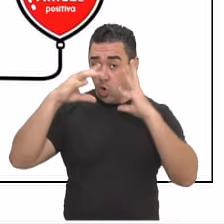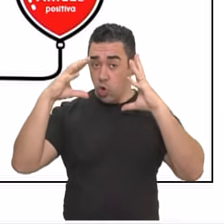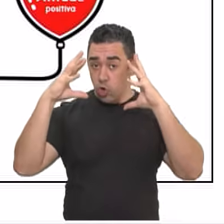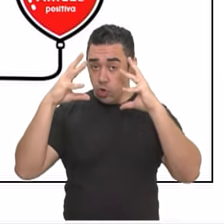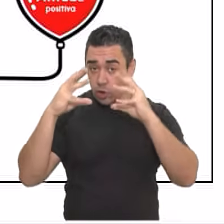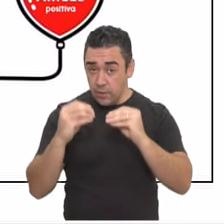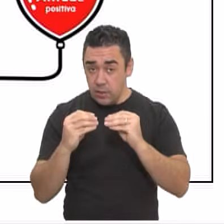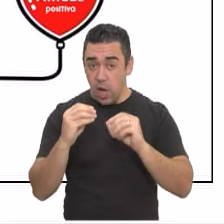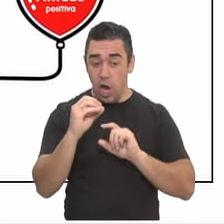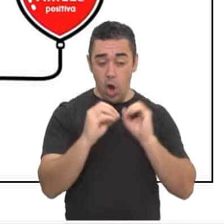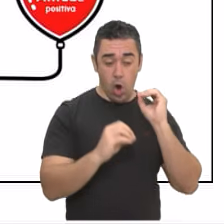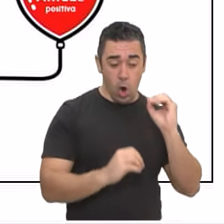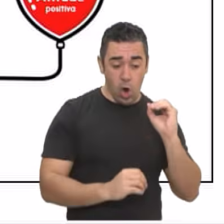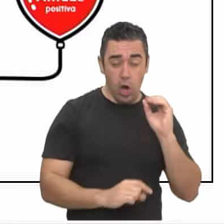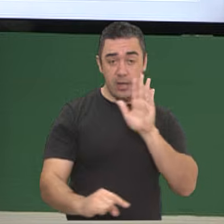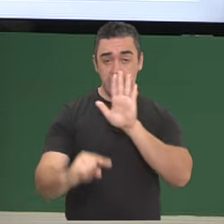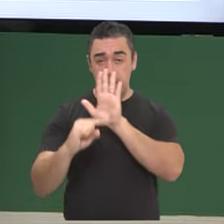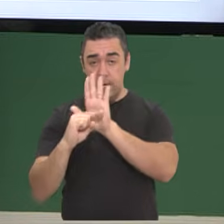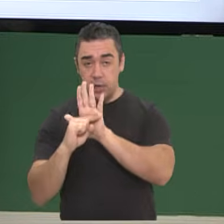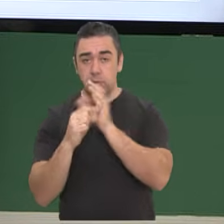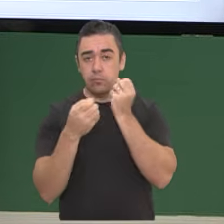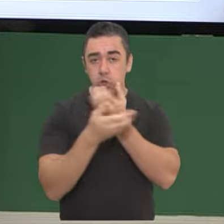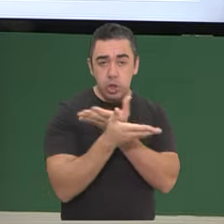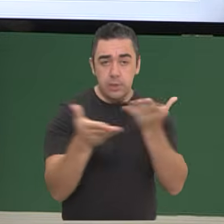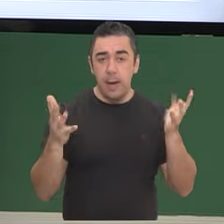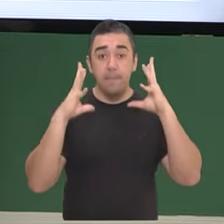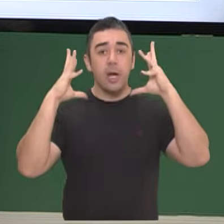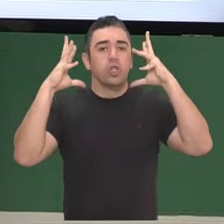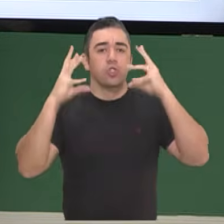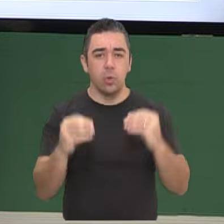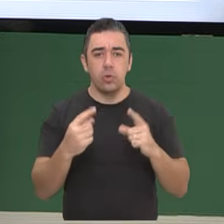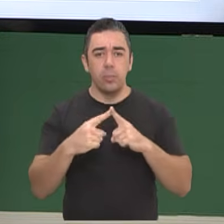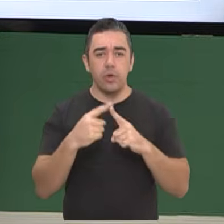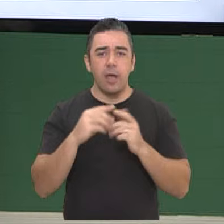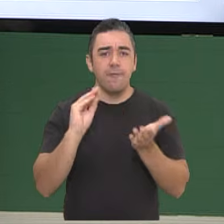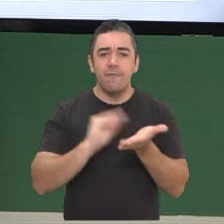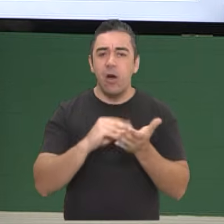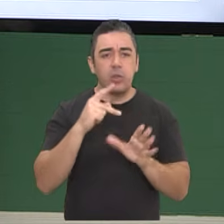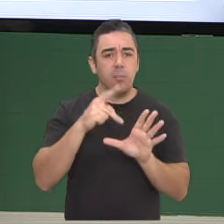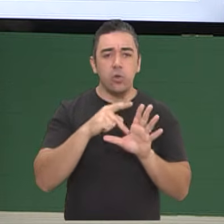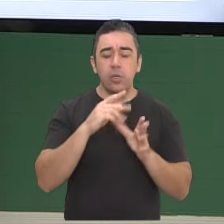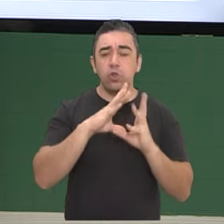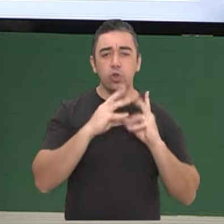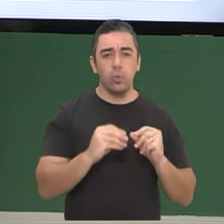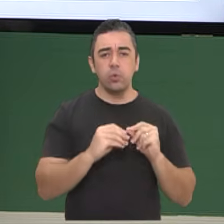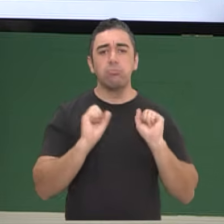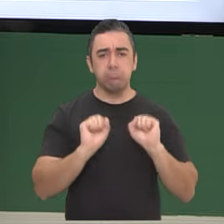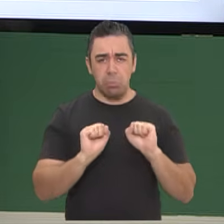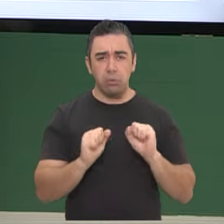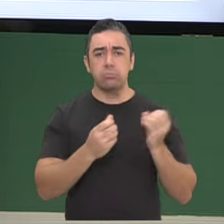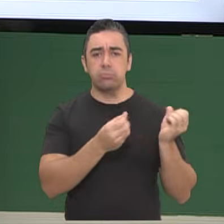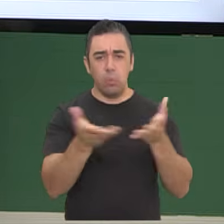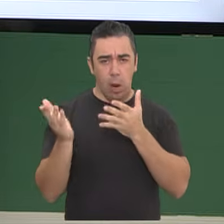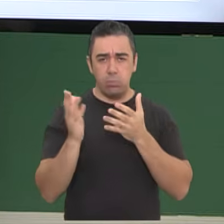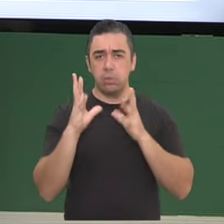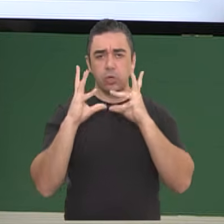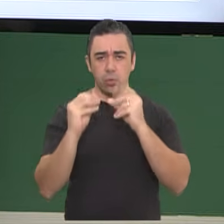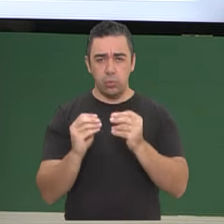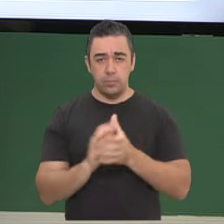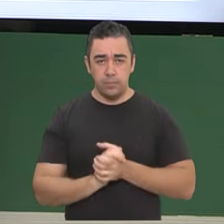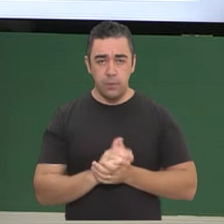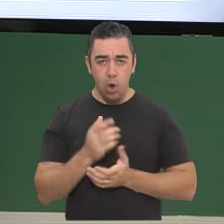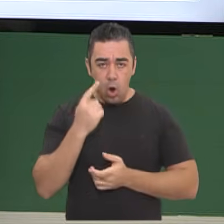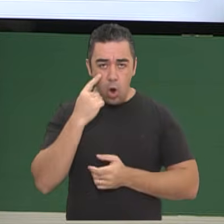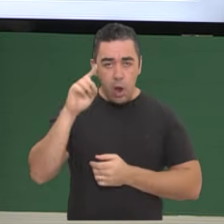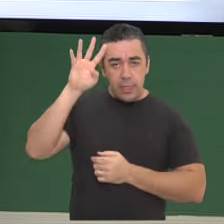aquele que é o O negativo, porque não tem nenhuma das proteínas no sangue. Pode doar para qualquer um, ok? Então, aqui